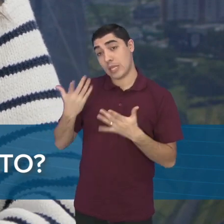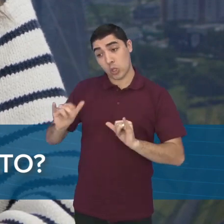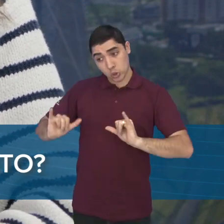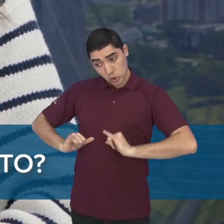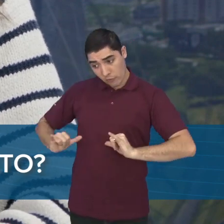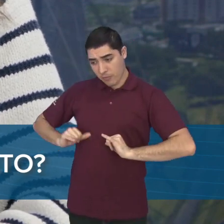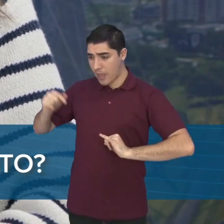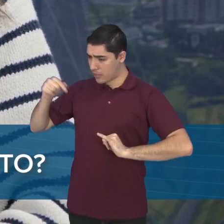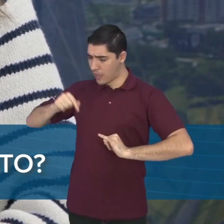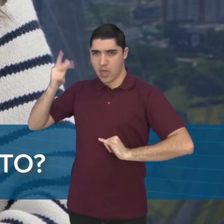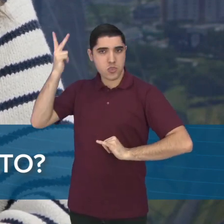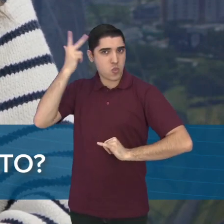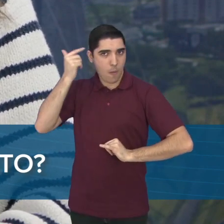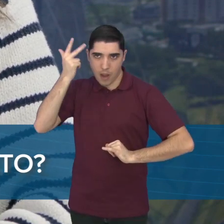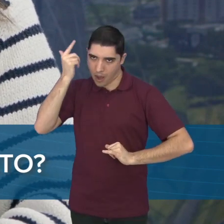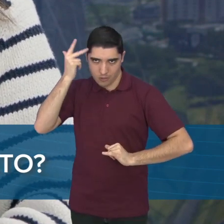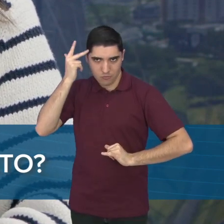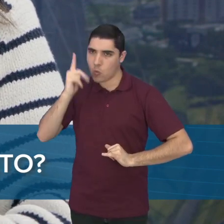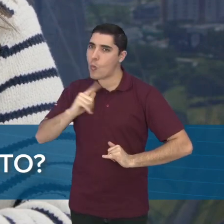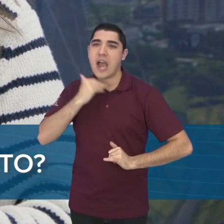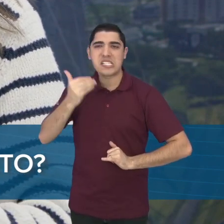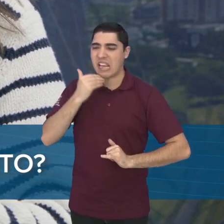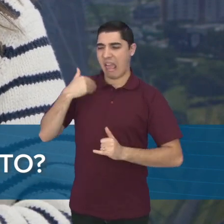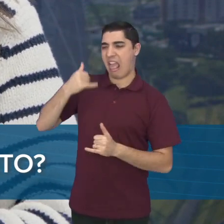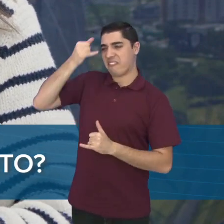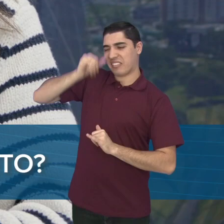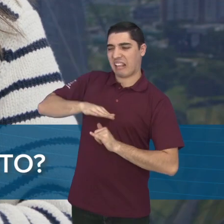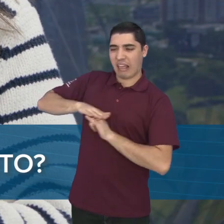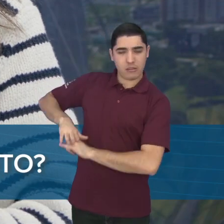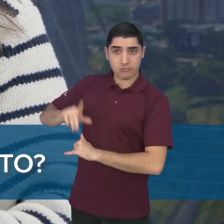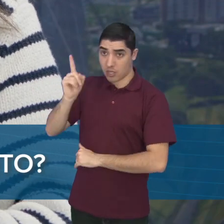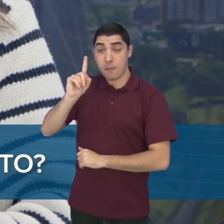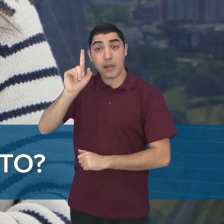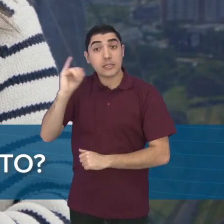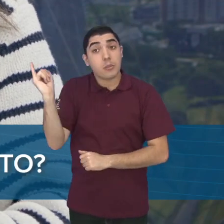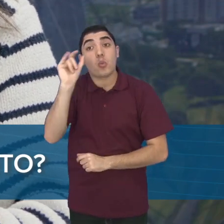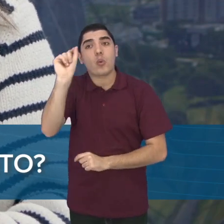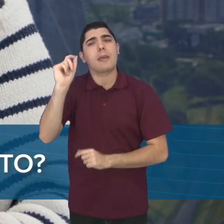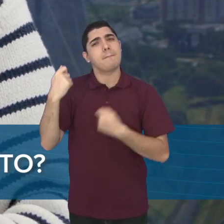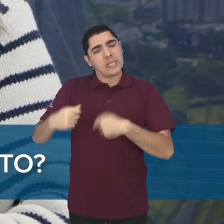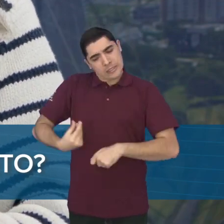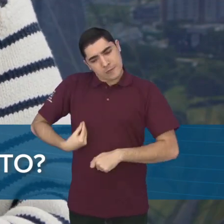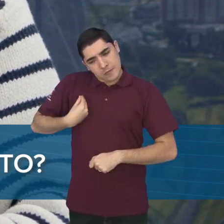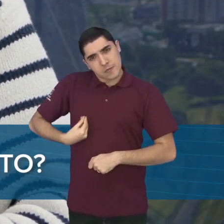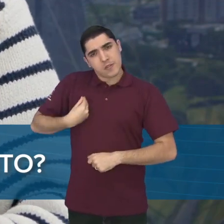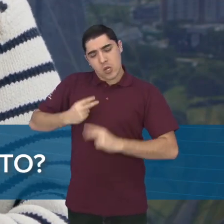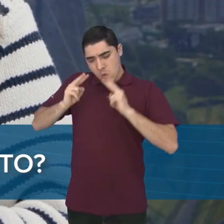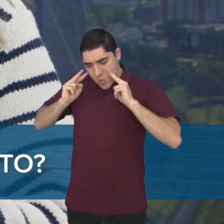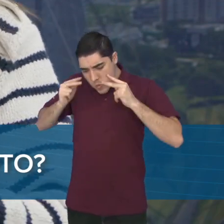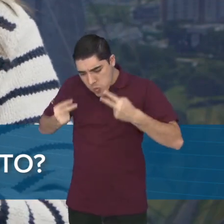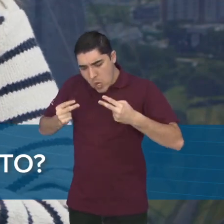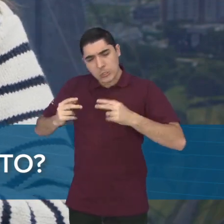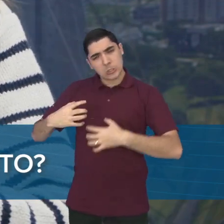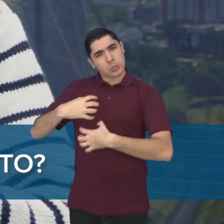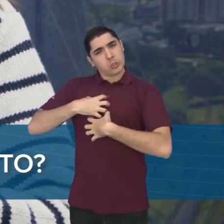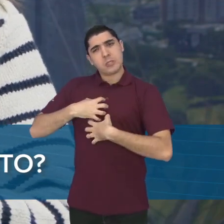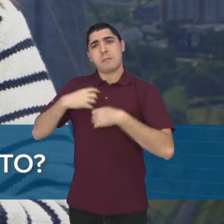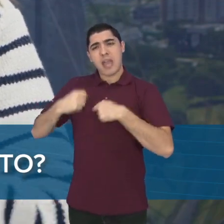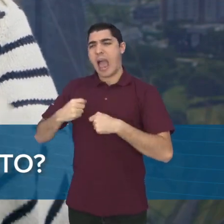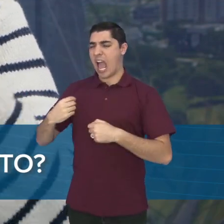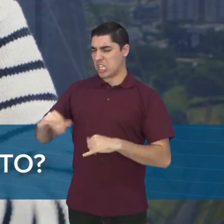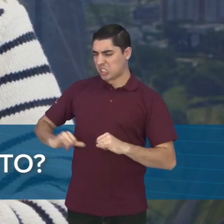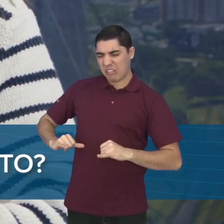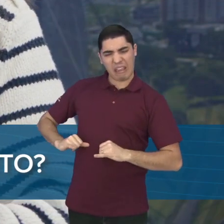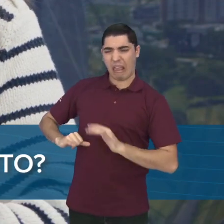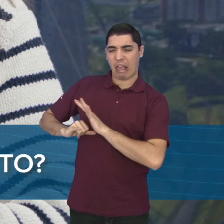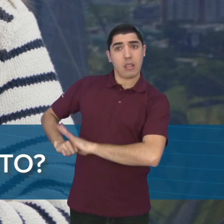Dani? Não tem jeito. E é importante a gente realmente viver, olhar, né, realmente se permitir sentir. Não tem como passar por cima, né? De,